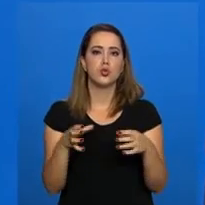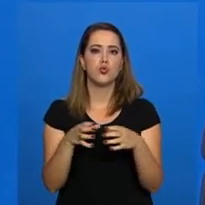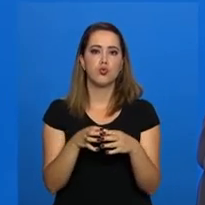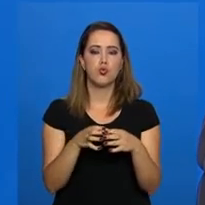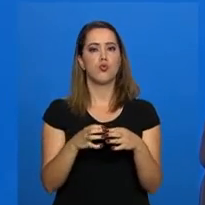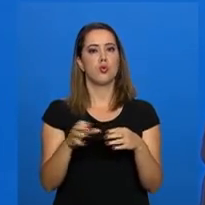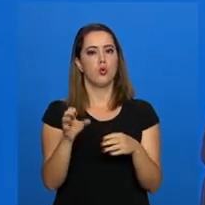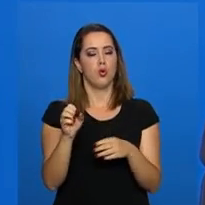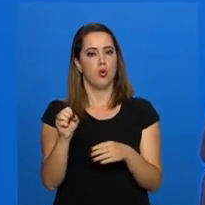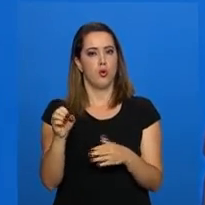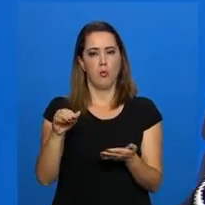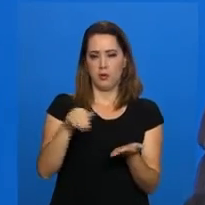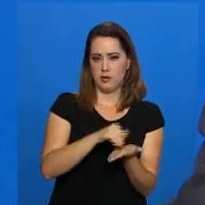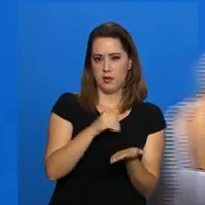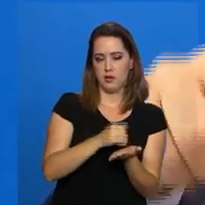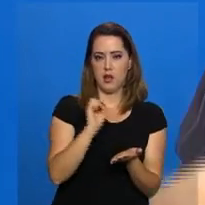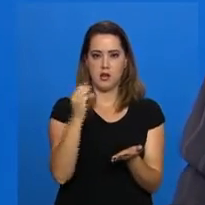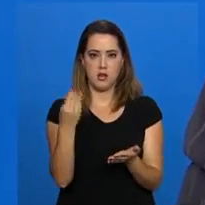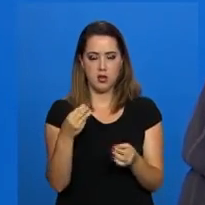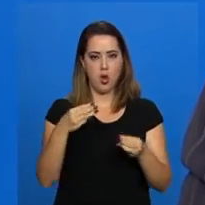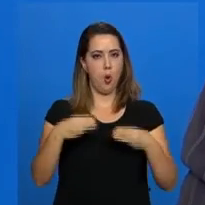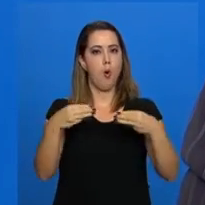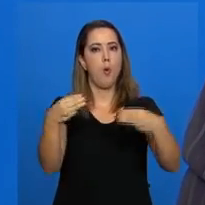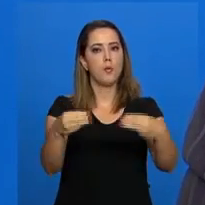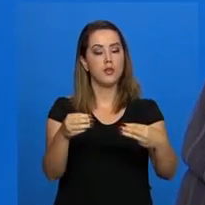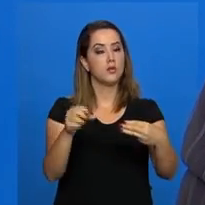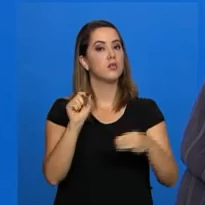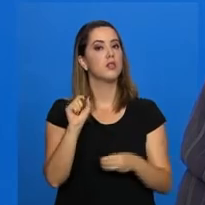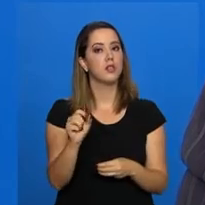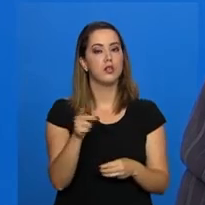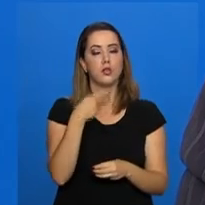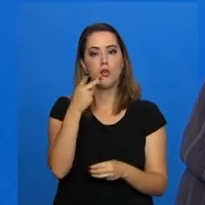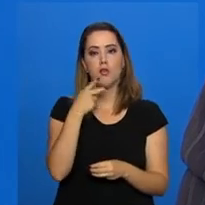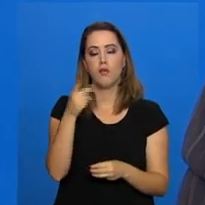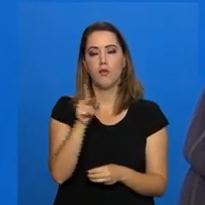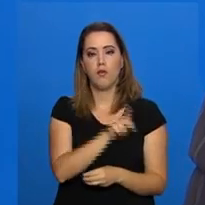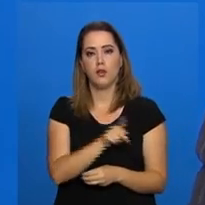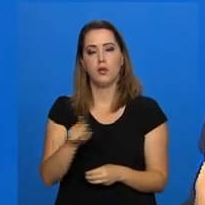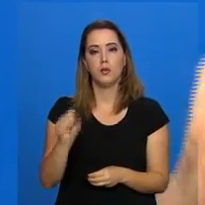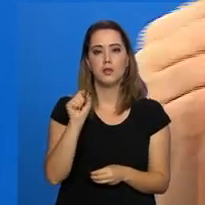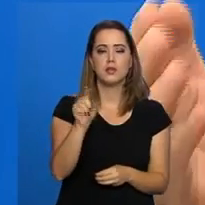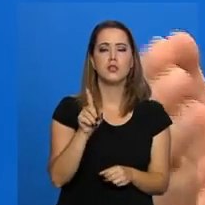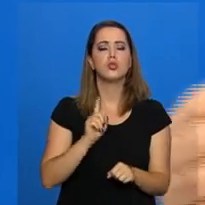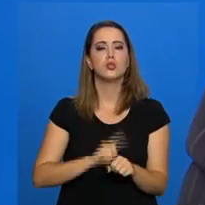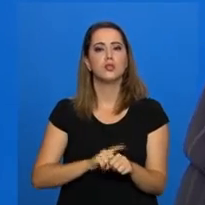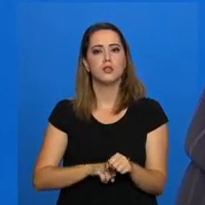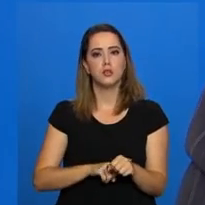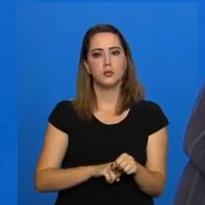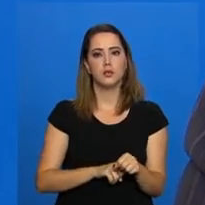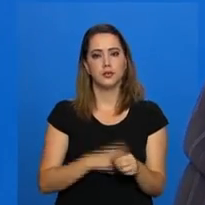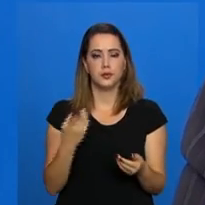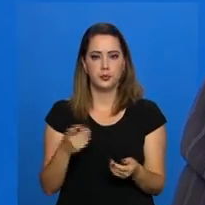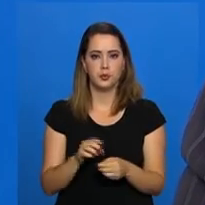disse o presidente naquela reunião e circunscrita a questão da Secretaria de Desenvolvimento Agrário ou Ministério de